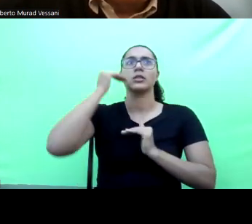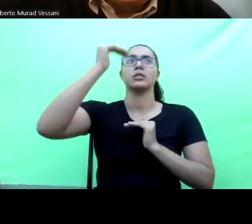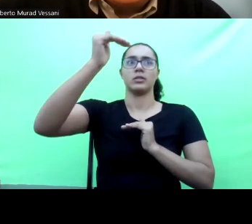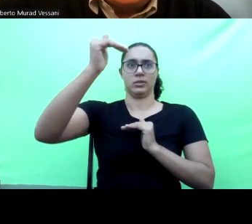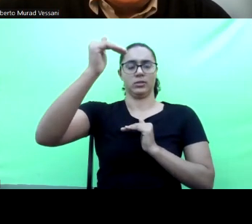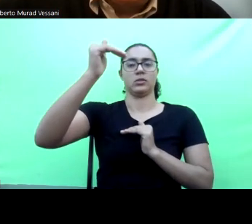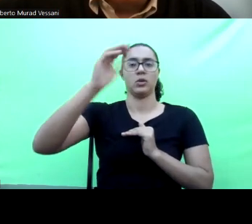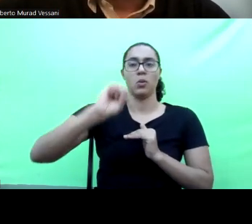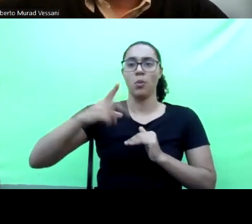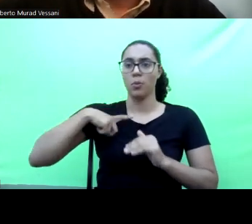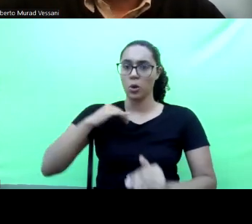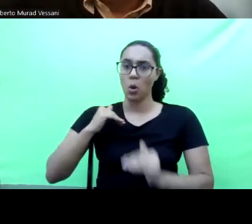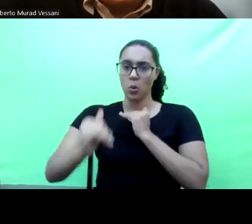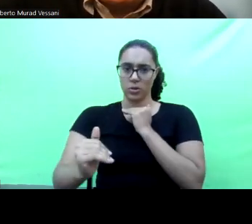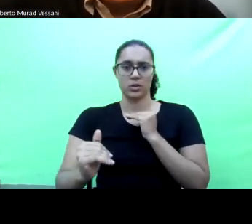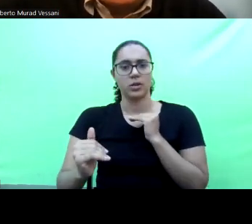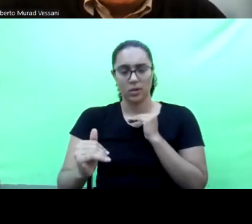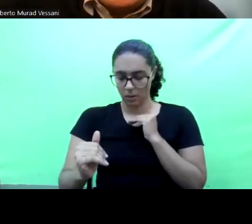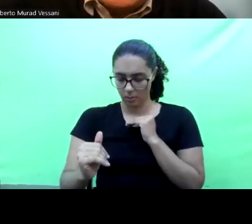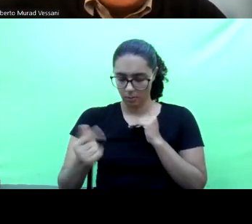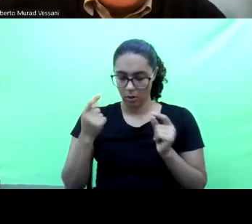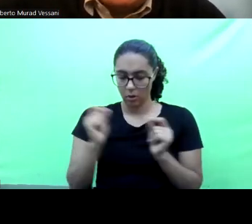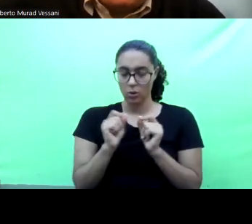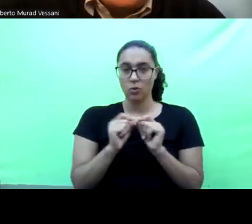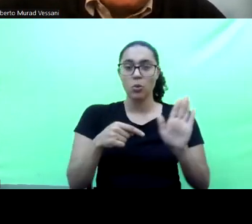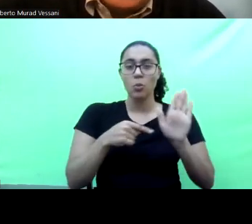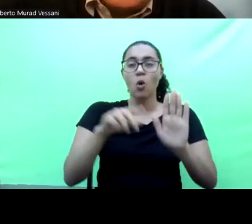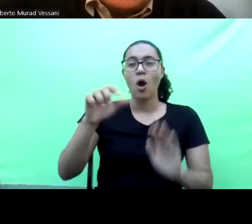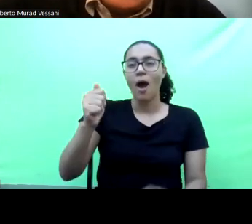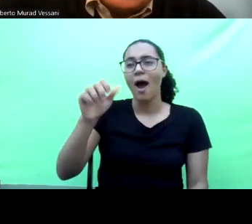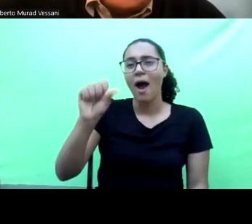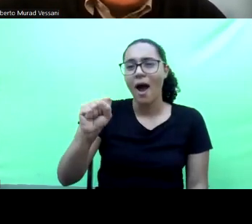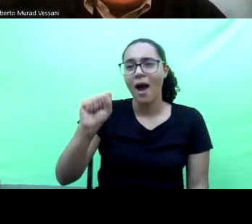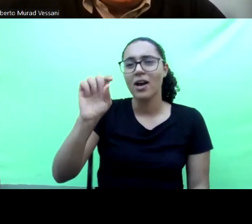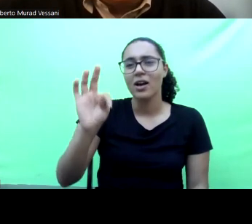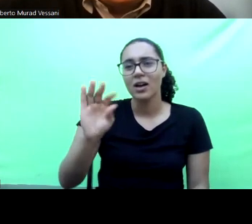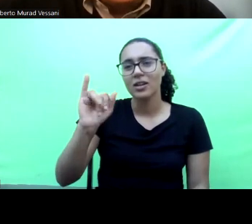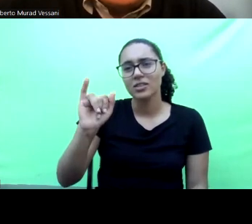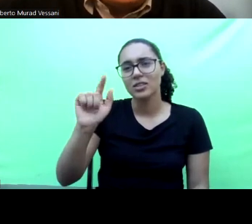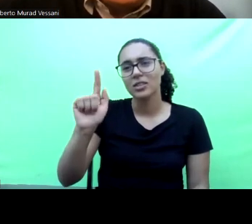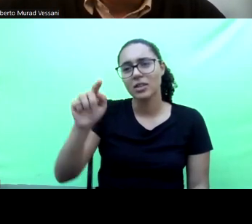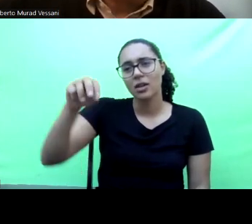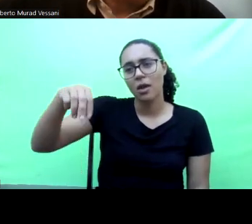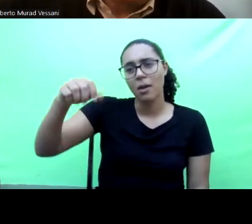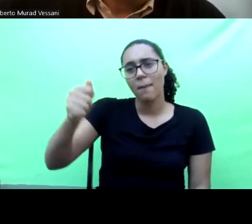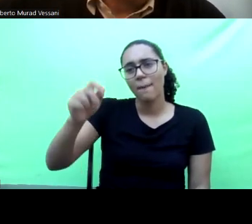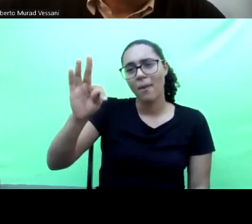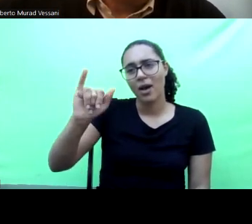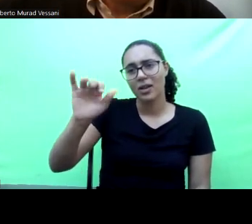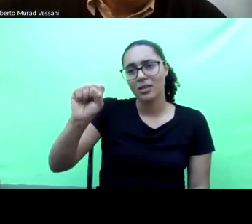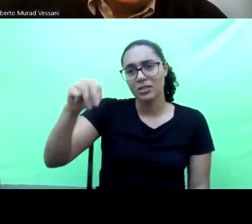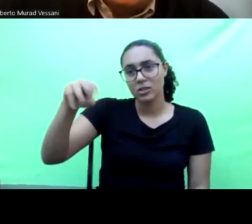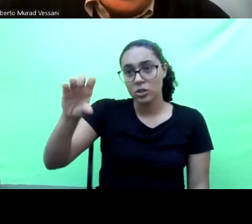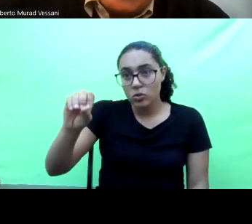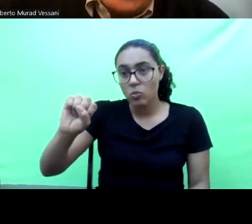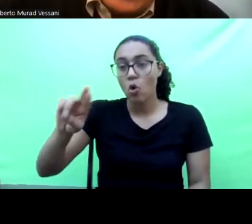um desalinhamento causado, por exemplo, por um astigmatismo na córnea importante, ou o paciente que não colabora durante a